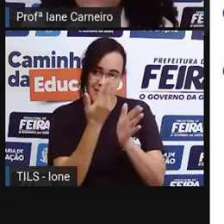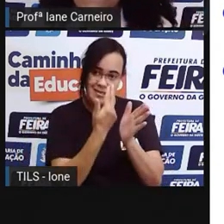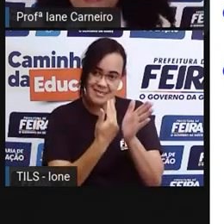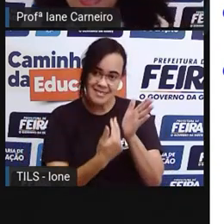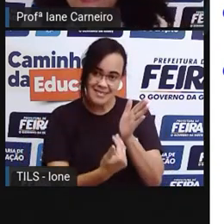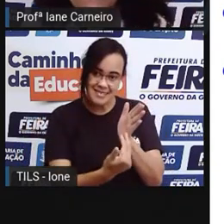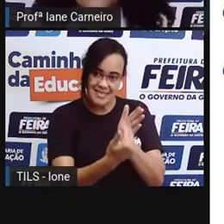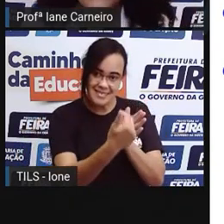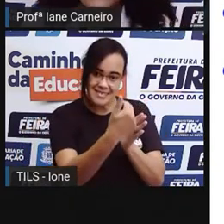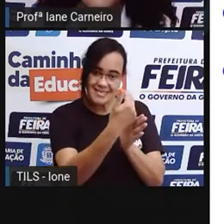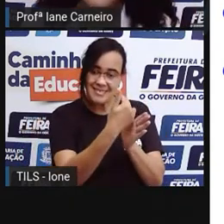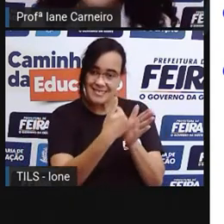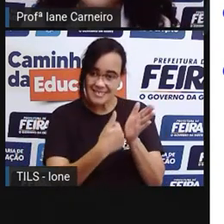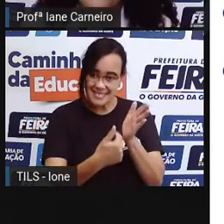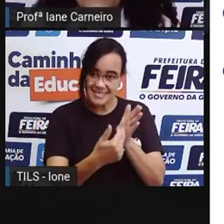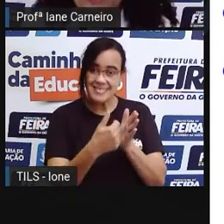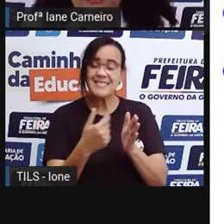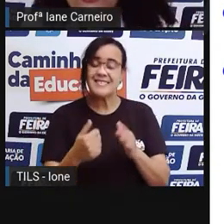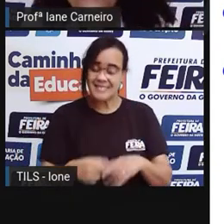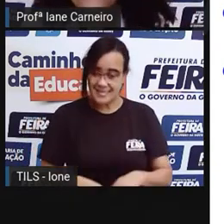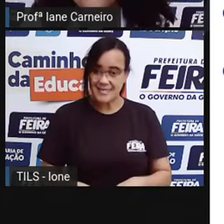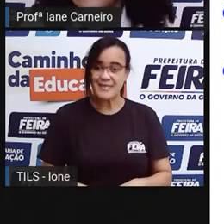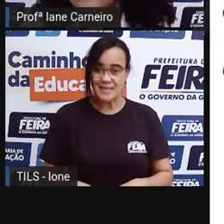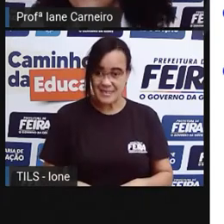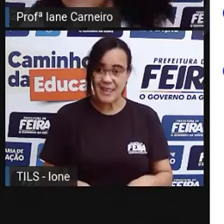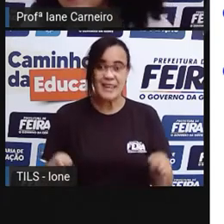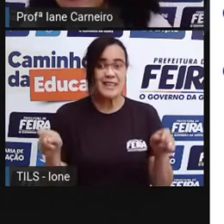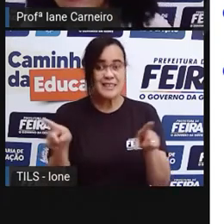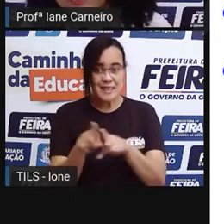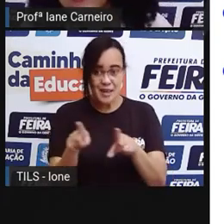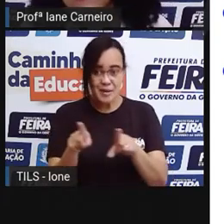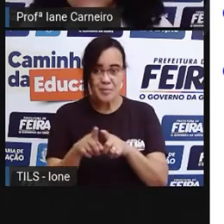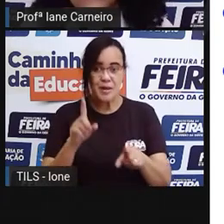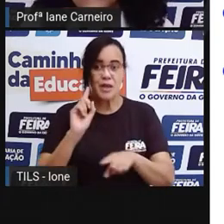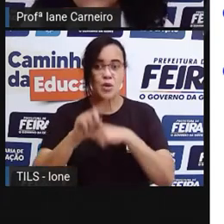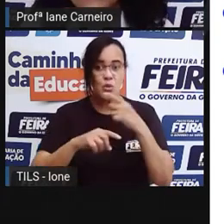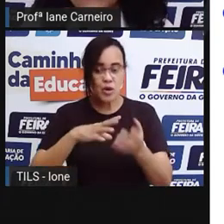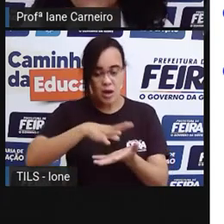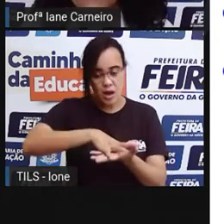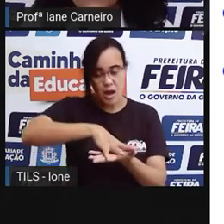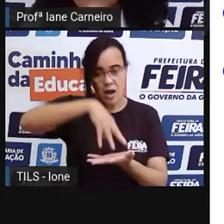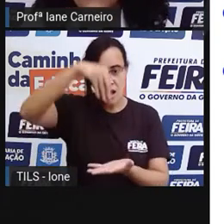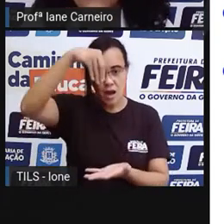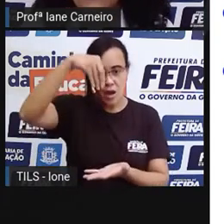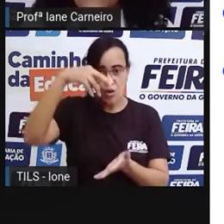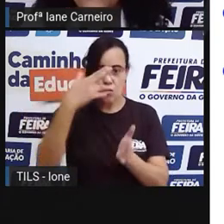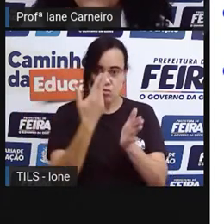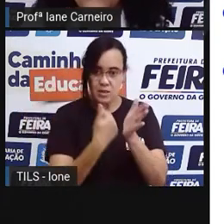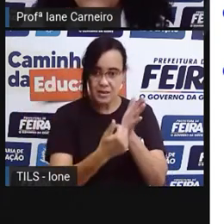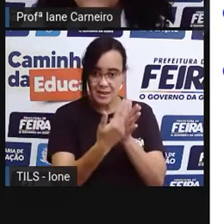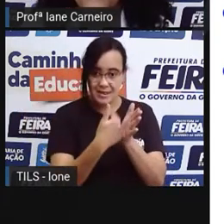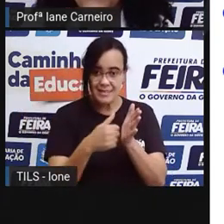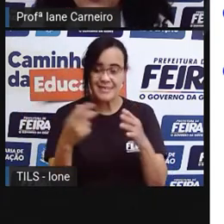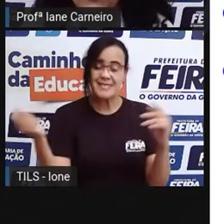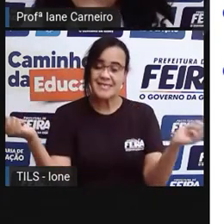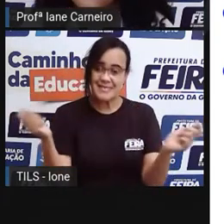seu quebra-cabeça, né? E um molde de um desenho de sua preferência. Então aqui, por exemplo, ó, a pessoa fez essa flor. Então você,